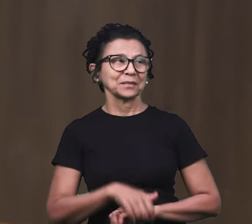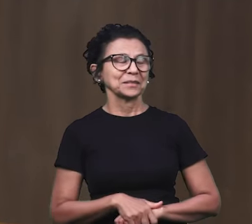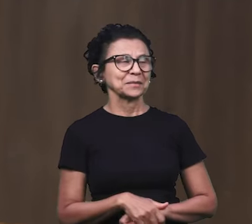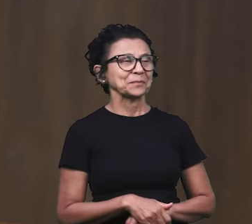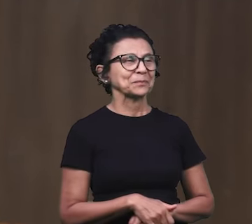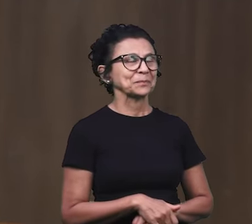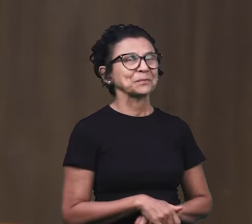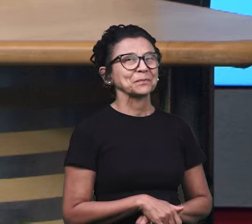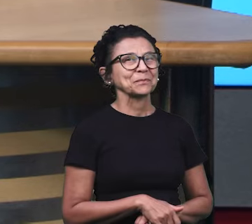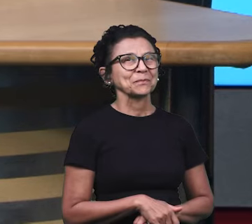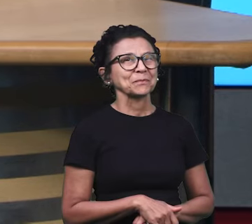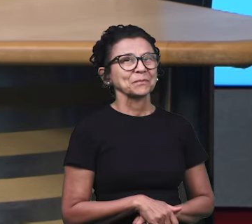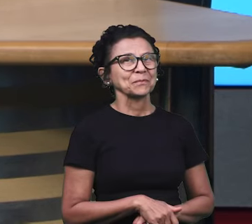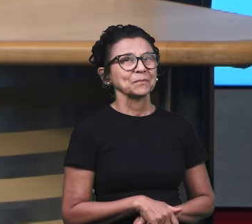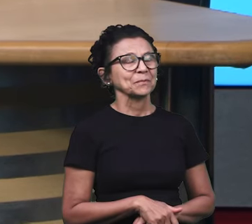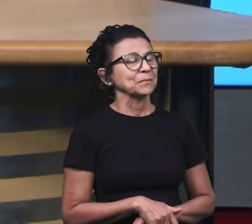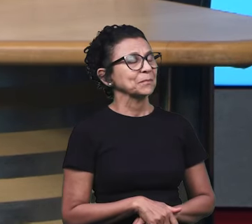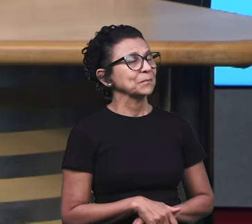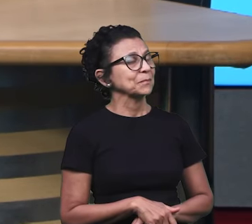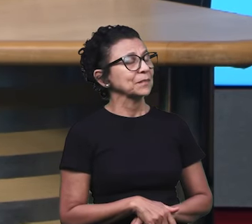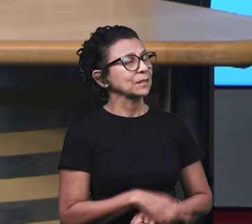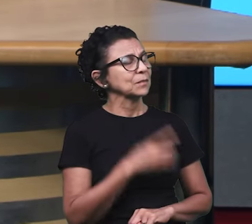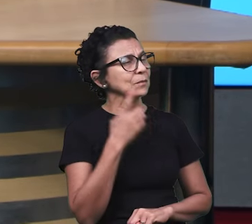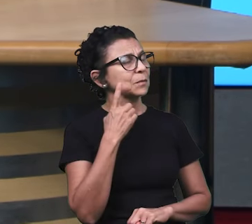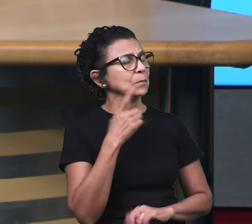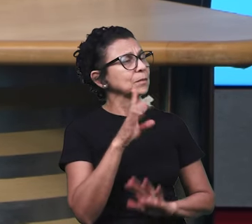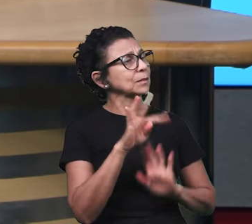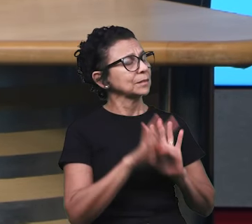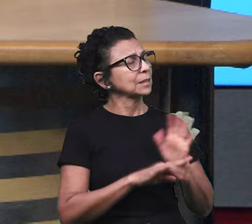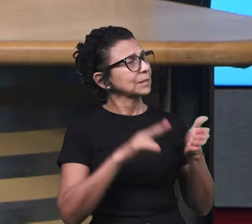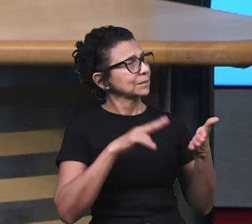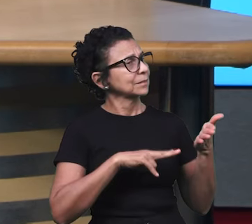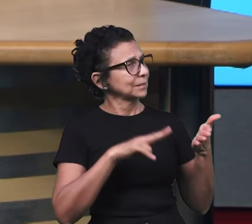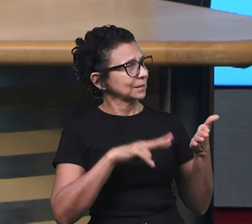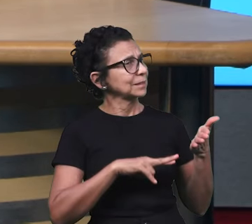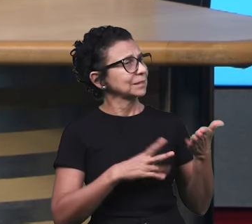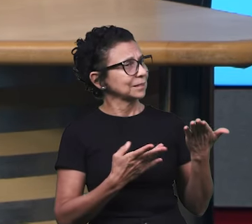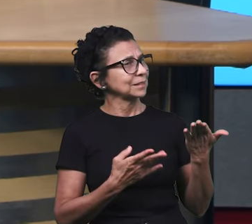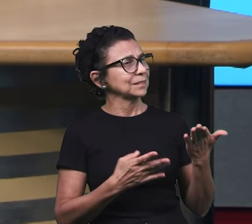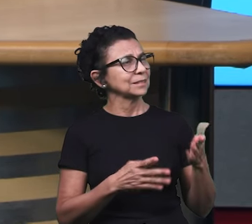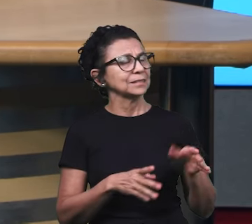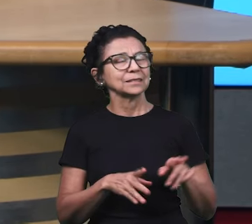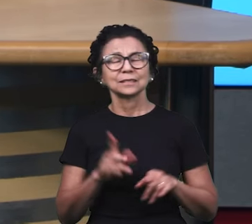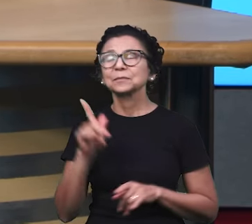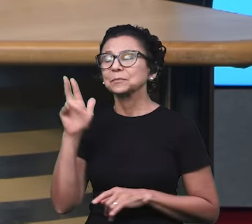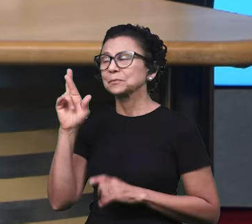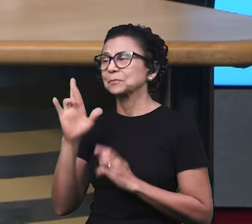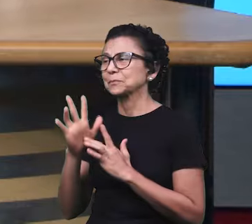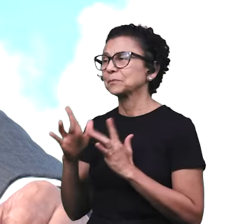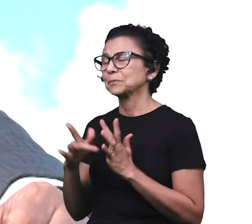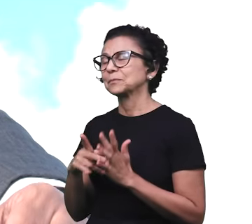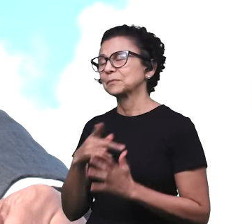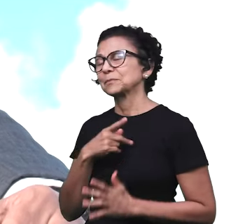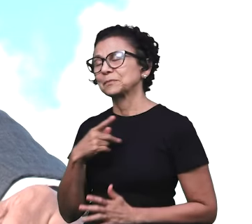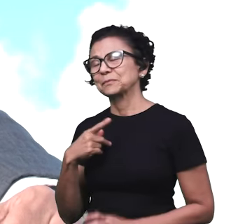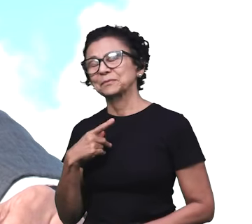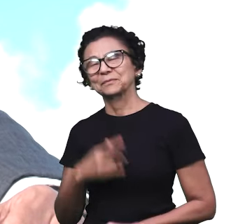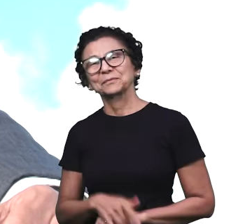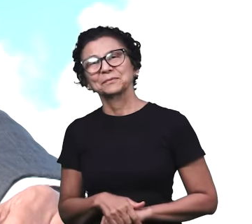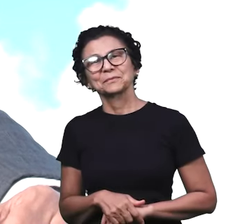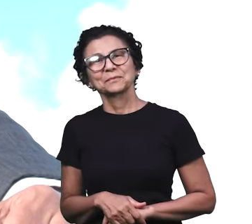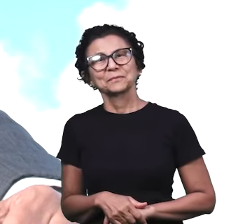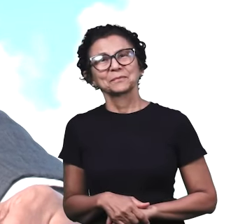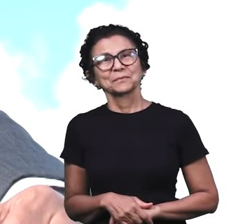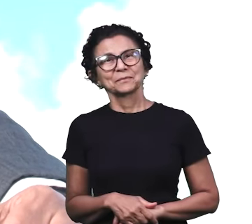até falar da palavra e até ler o texto também. Amém. Da palavra de Deus para a gente. A paz do Senhor, pastor Luciano, a paz